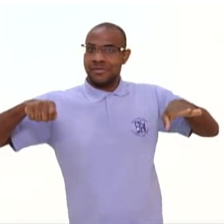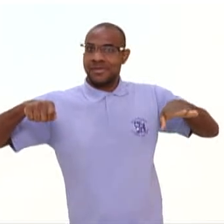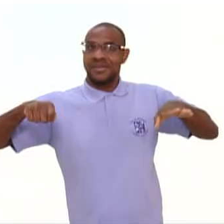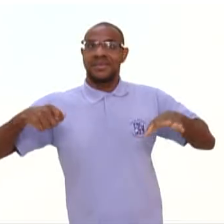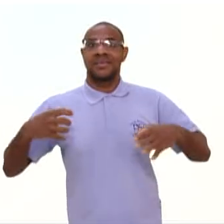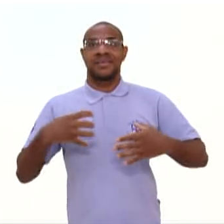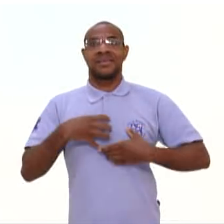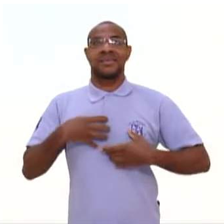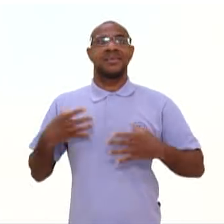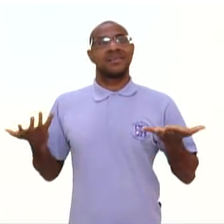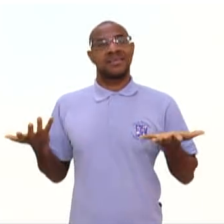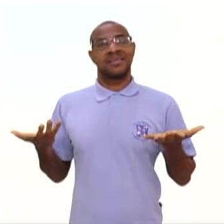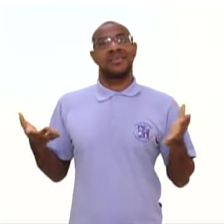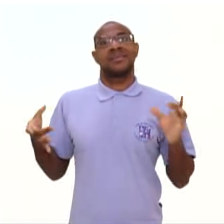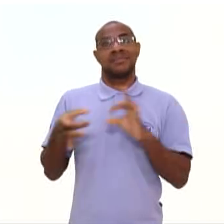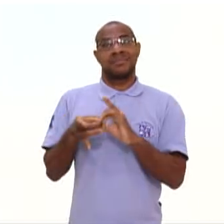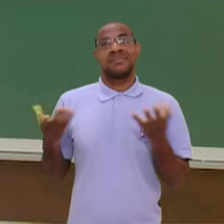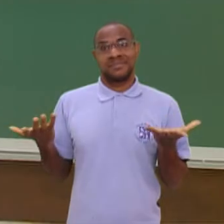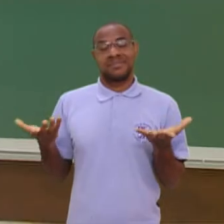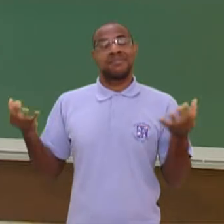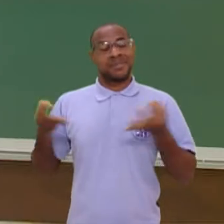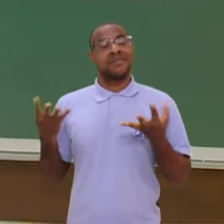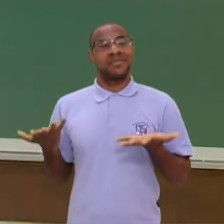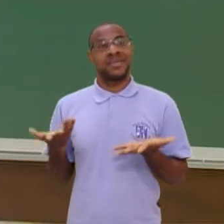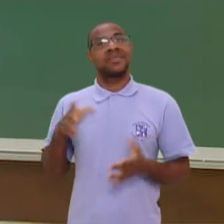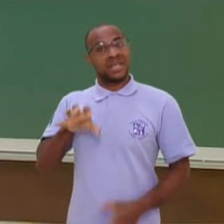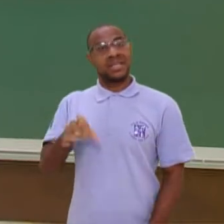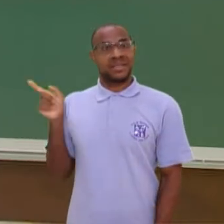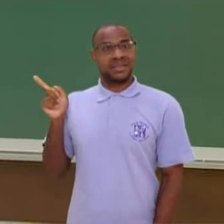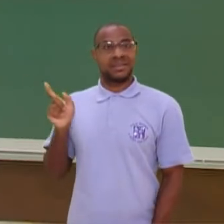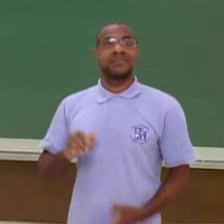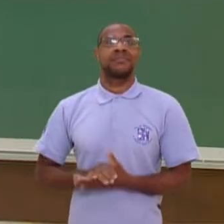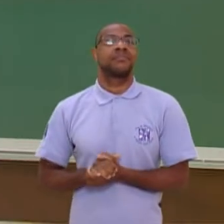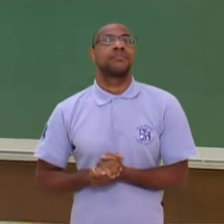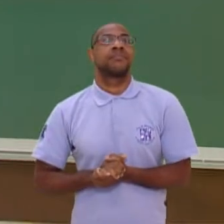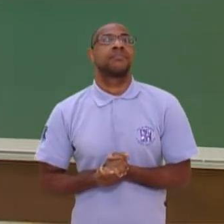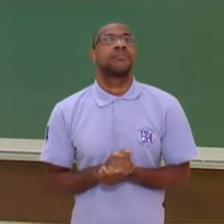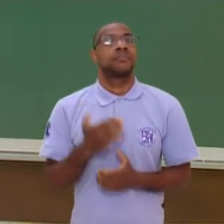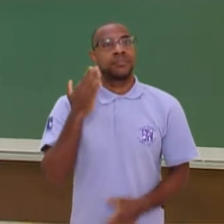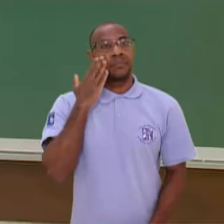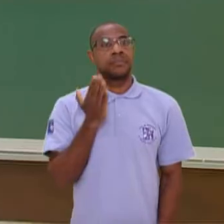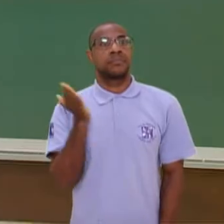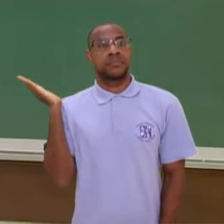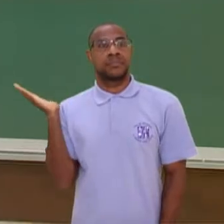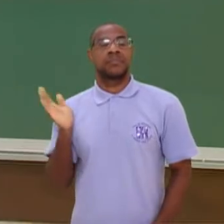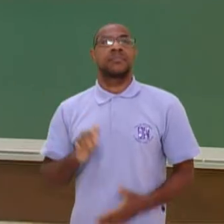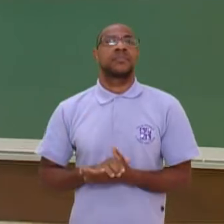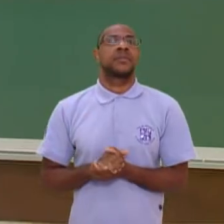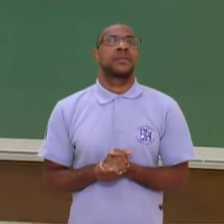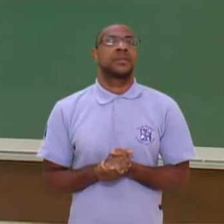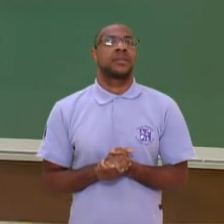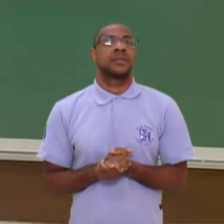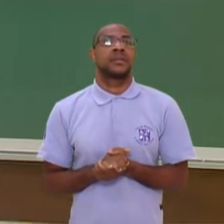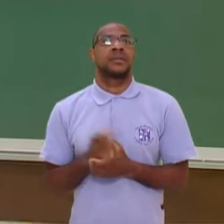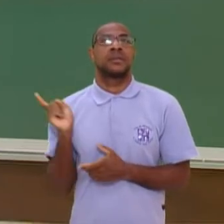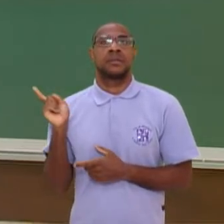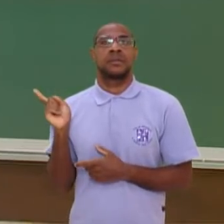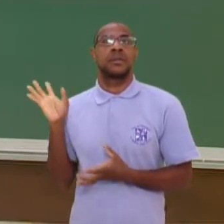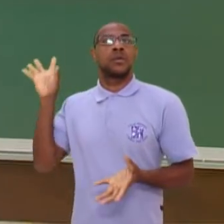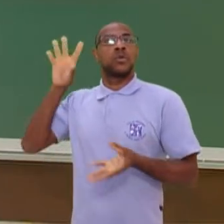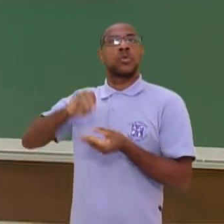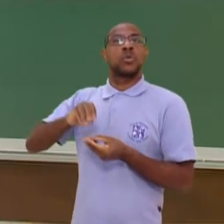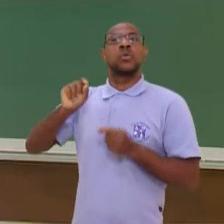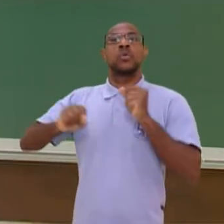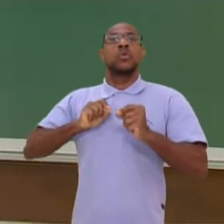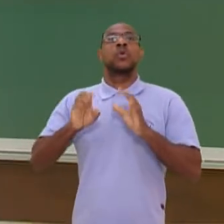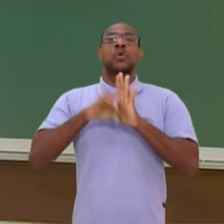propagação. Galera, perfeito, é isso mesmo que a gente está trabalhando, ok? Vamos então aqui avançar para a nossa próxima tela e retomando